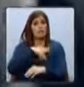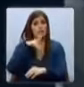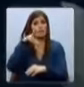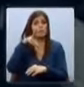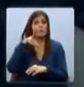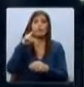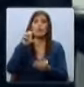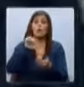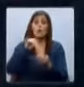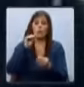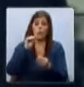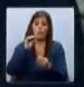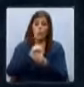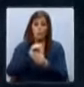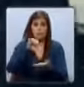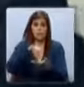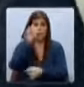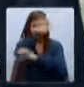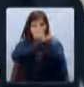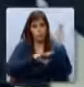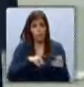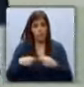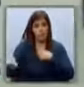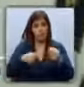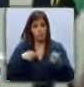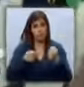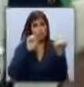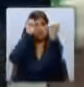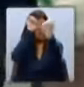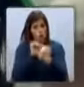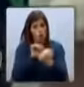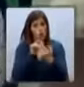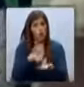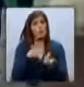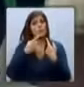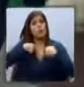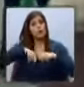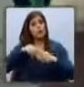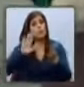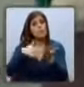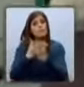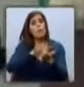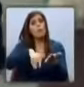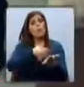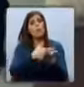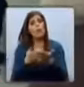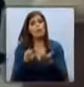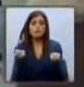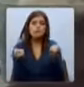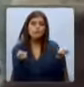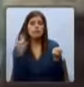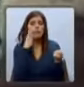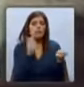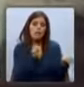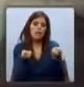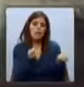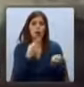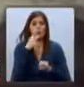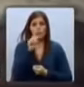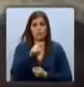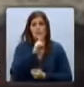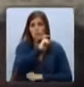Frankfurt. O ministro das Finanças grego reuniu com Mario Draghi para apresentar o plano de renegociação da dívida que permita criar um